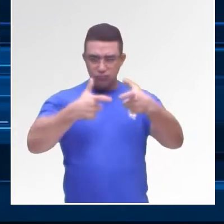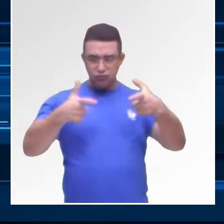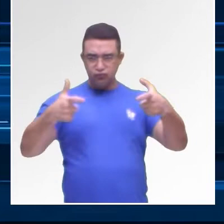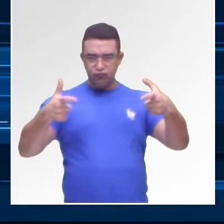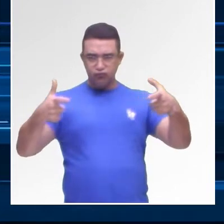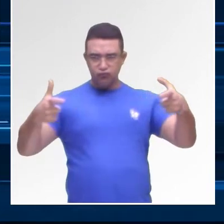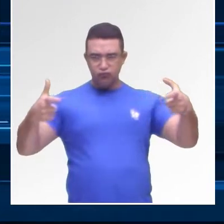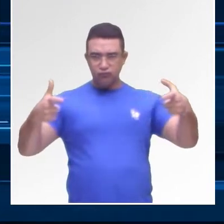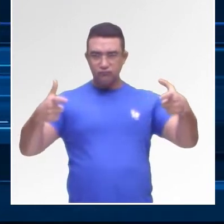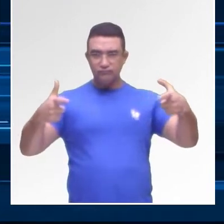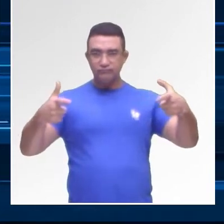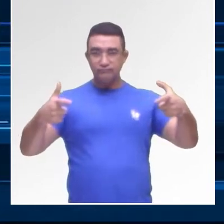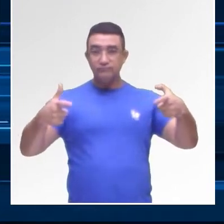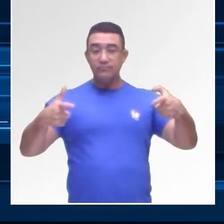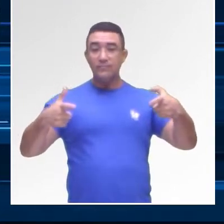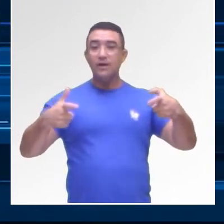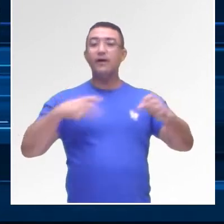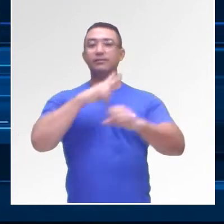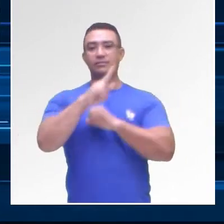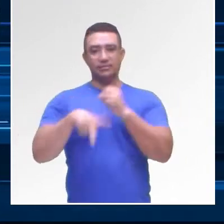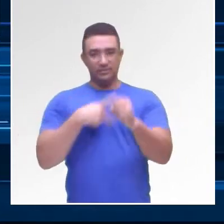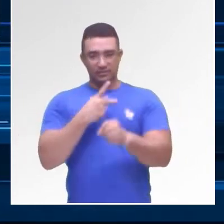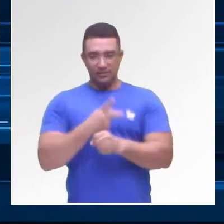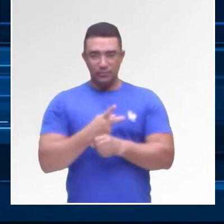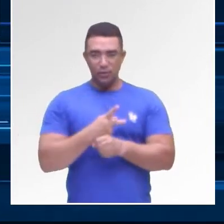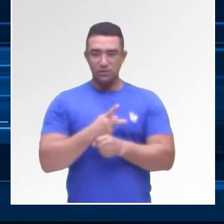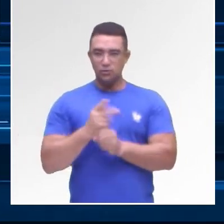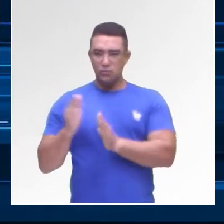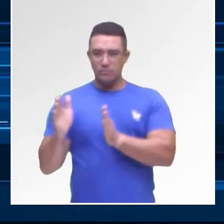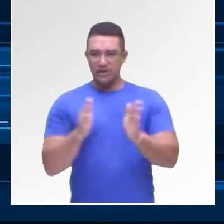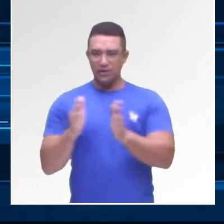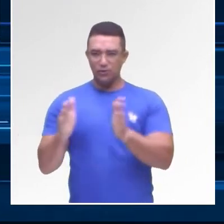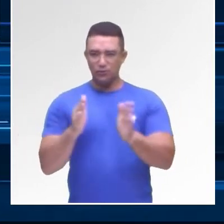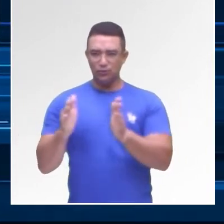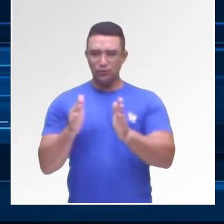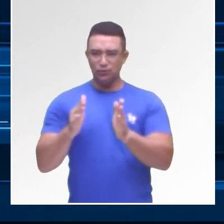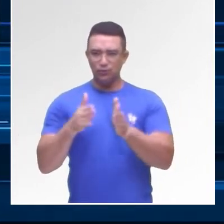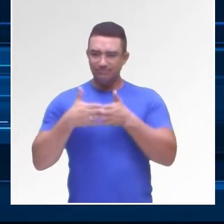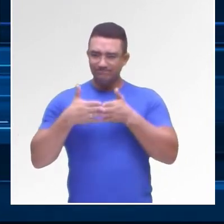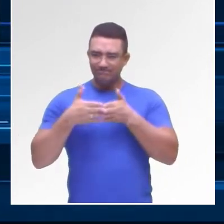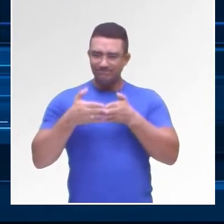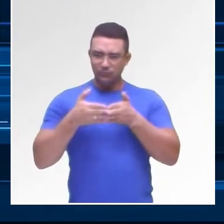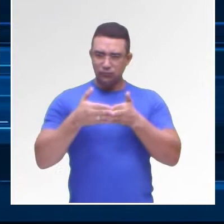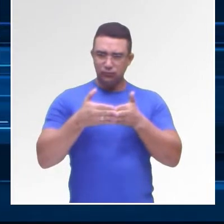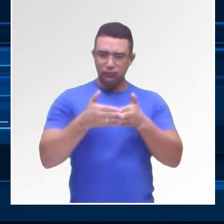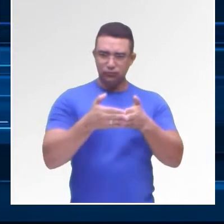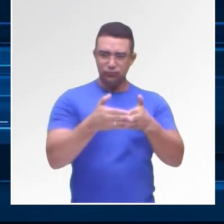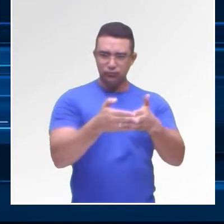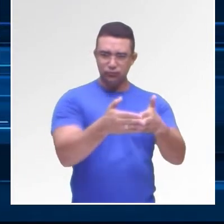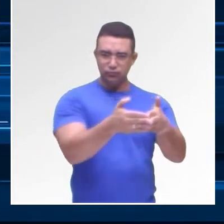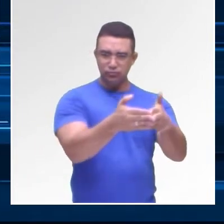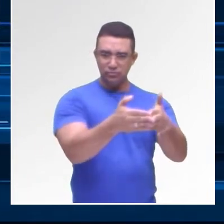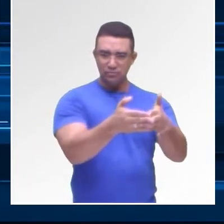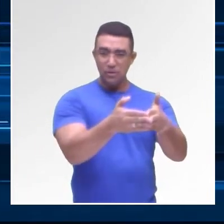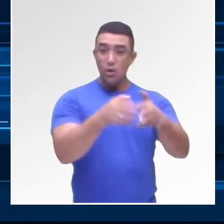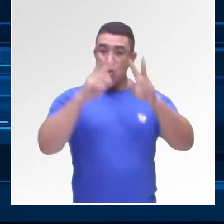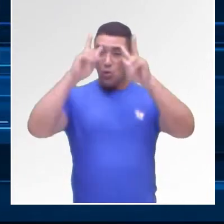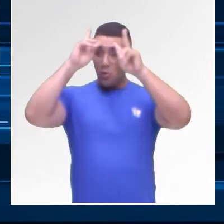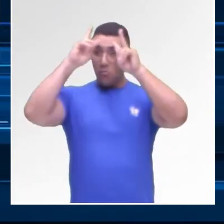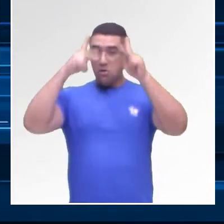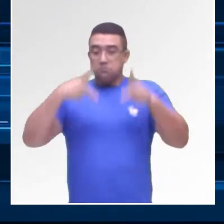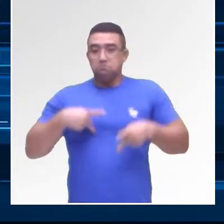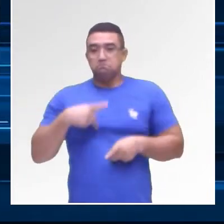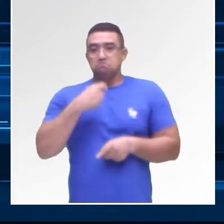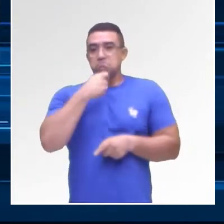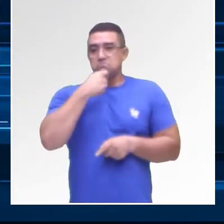crescer. Mais tarde ainda, depois do período das navegações, o ser humano ainda tinha pouco